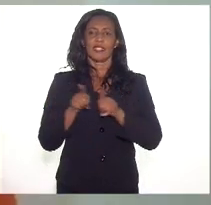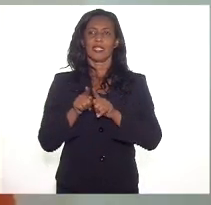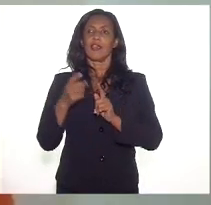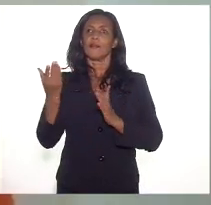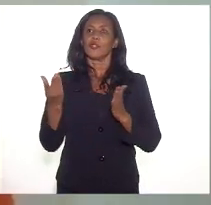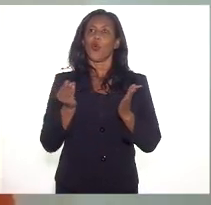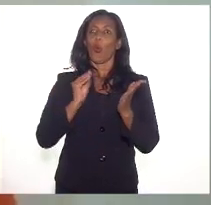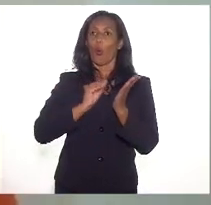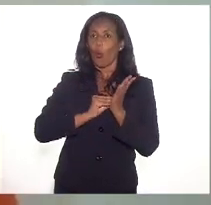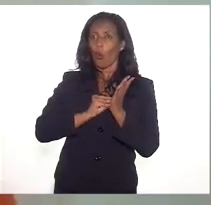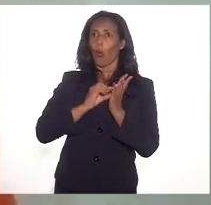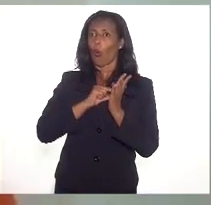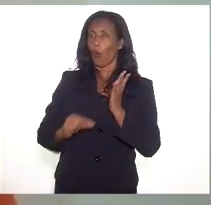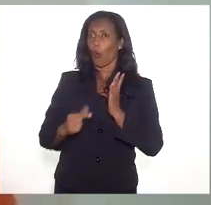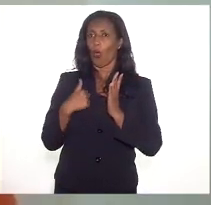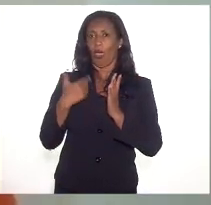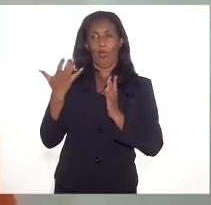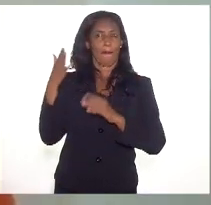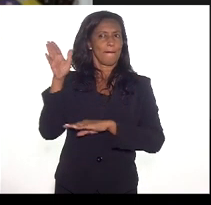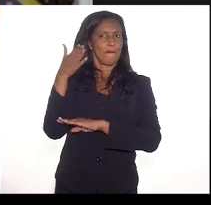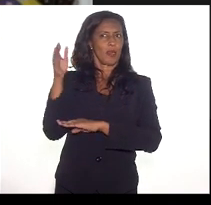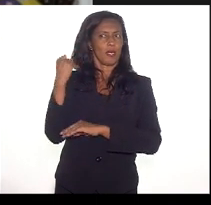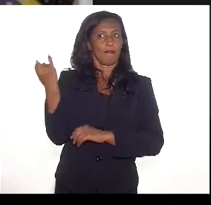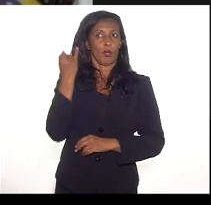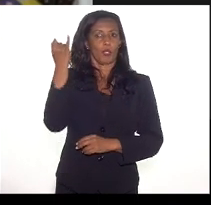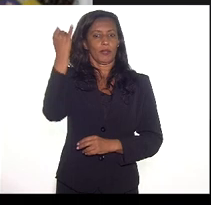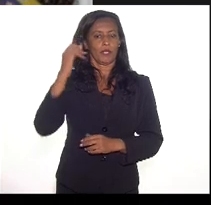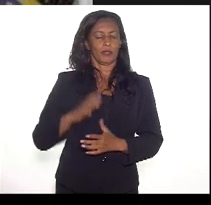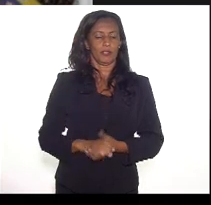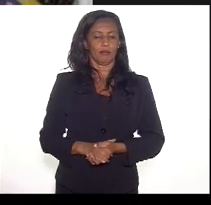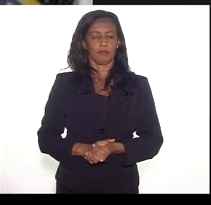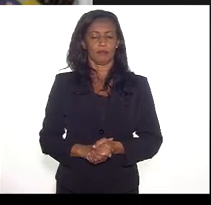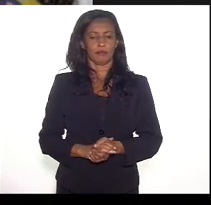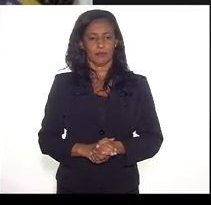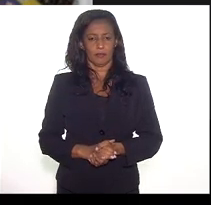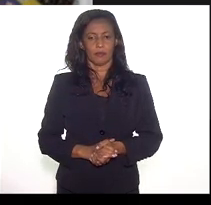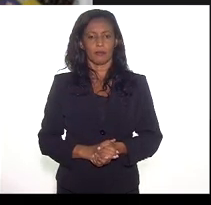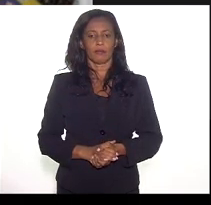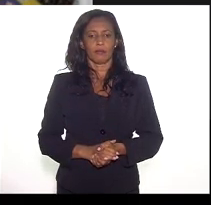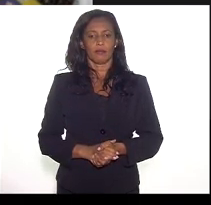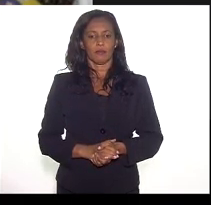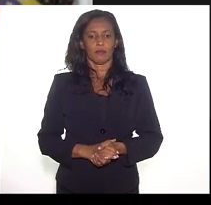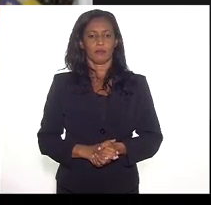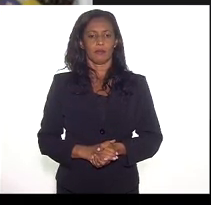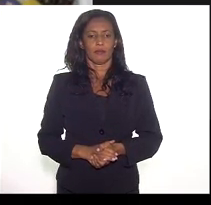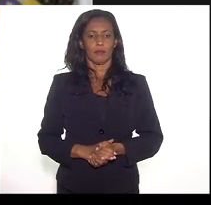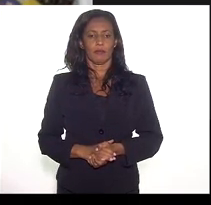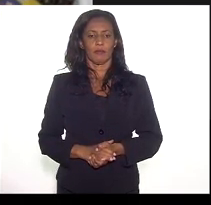coautoria também, que essa é uma das bandeiras que a gente defende muito, que é a liberdade religiosa. Não. Quero